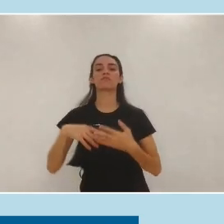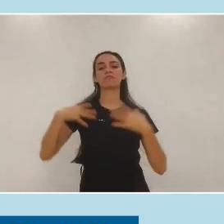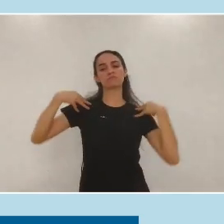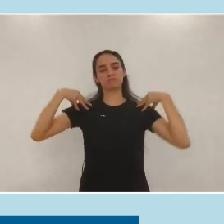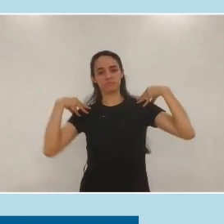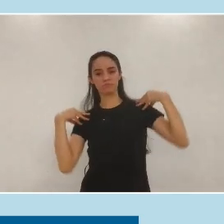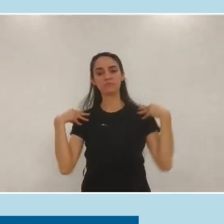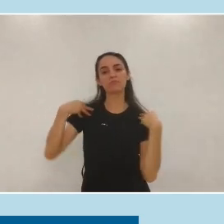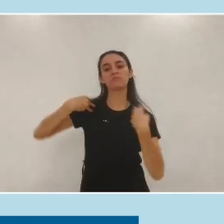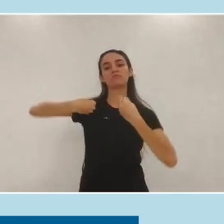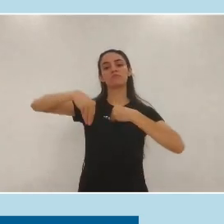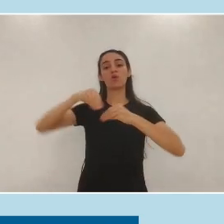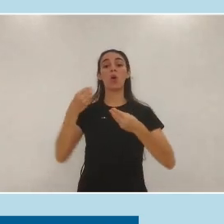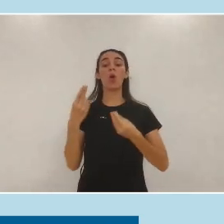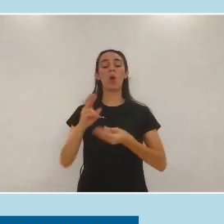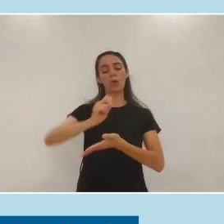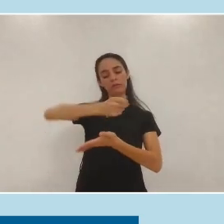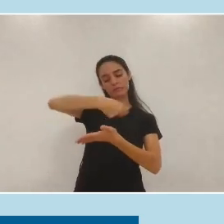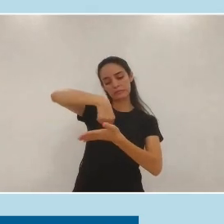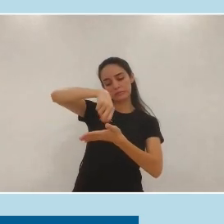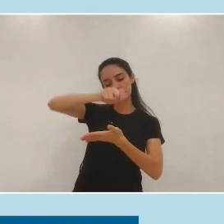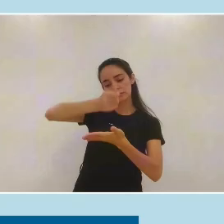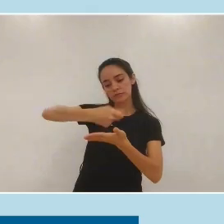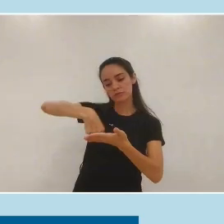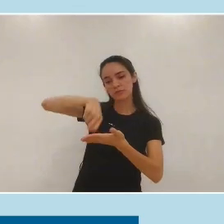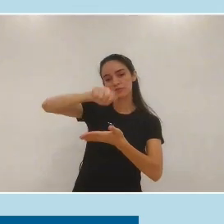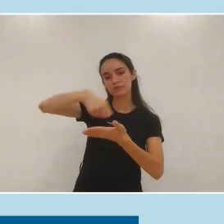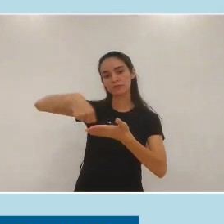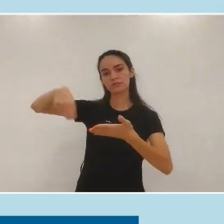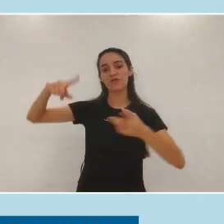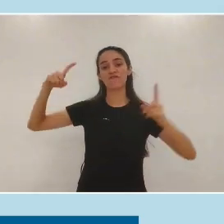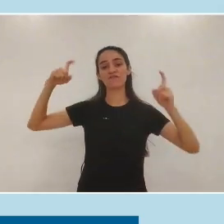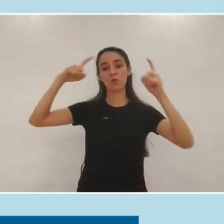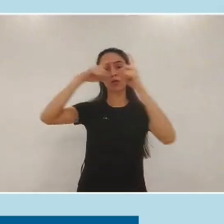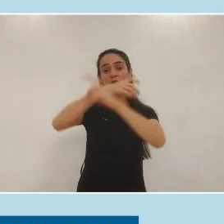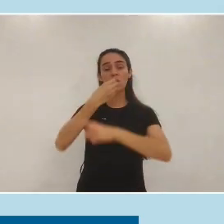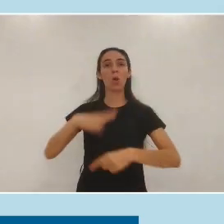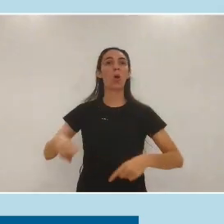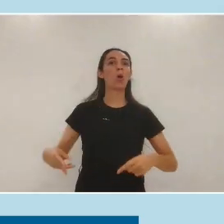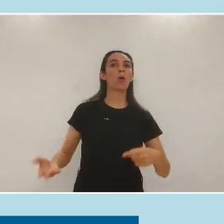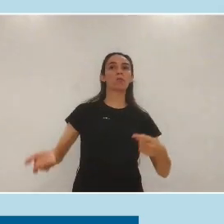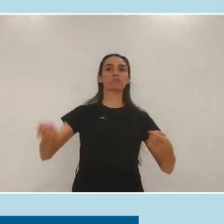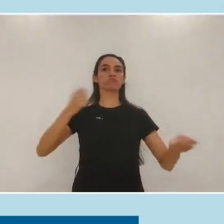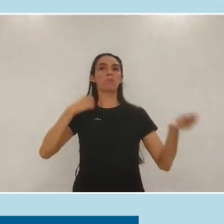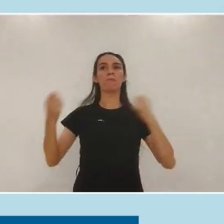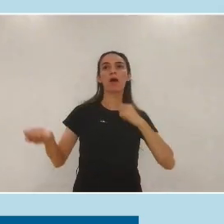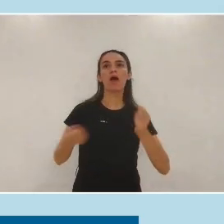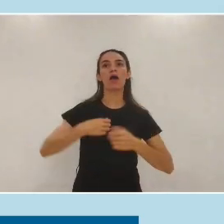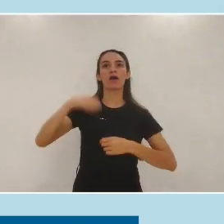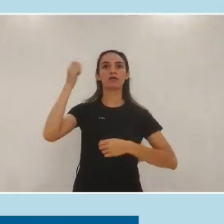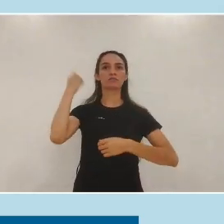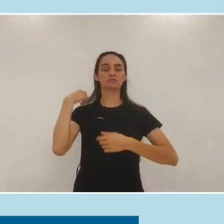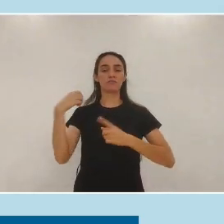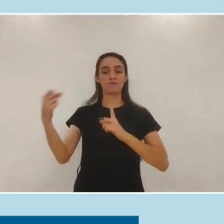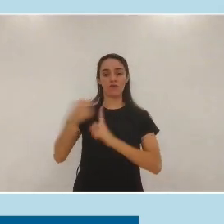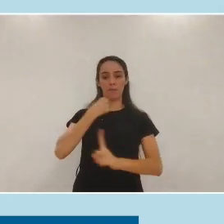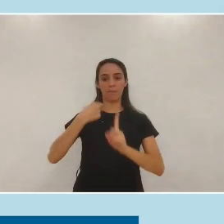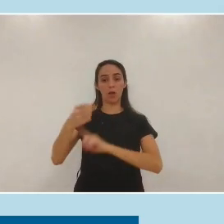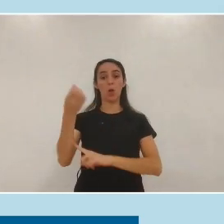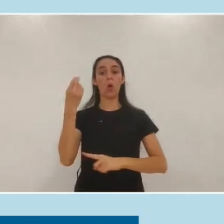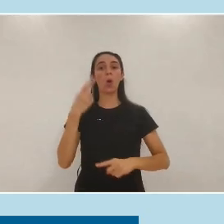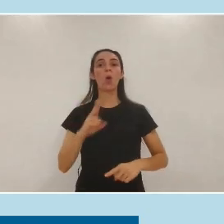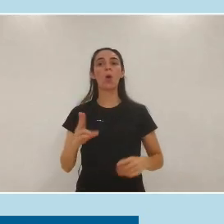dificuldade na motricidade fina, ou porque se bate, ou porque tem hipotonia, e isso vai afetar